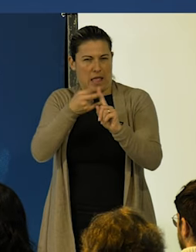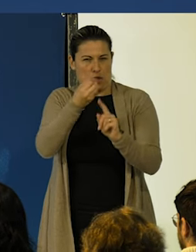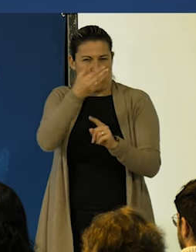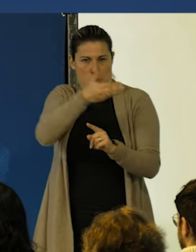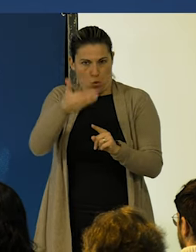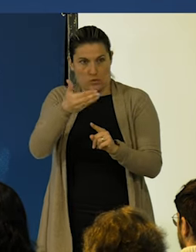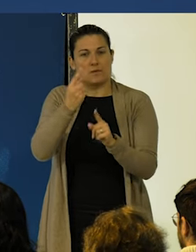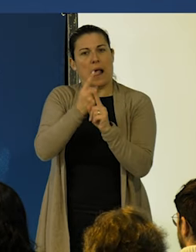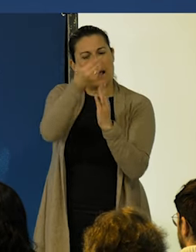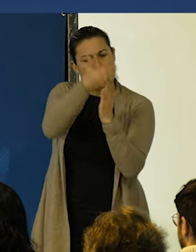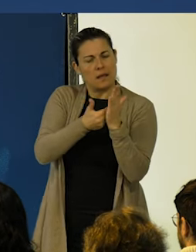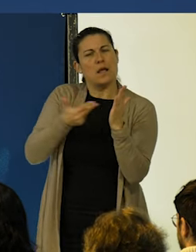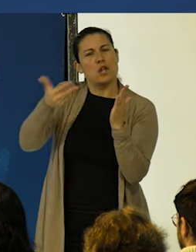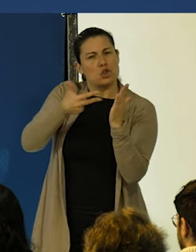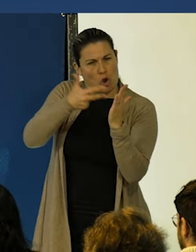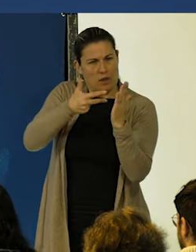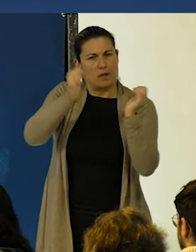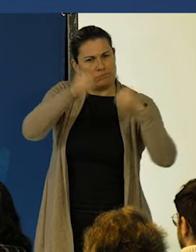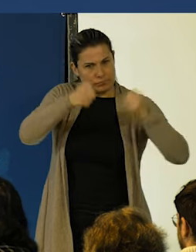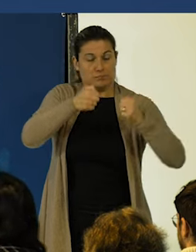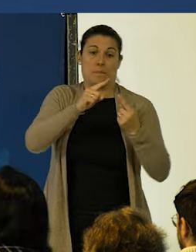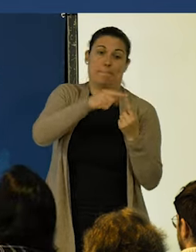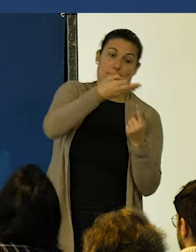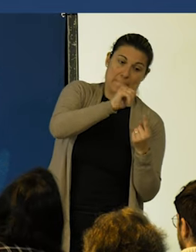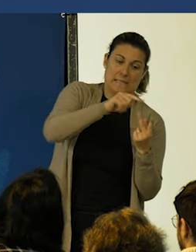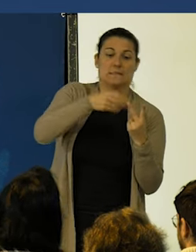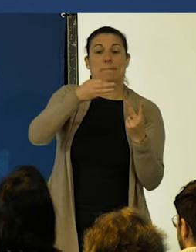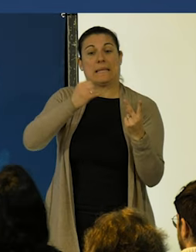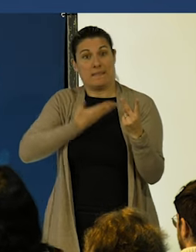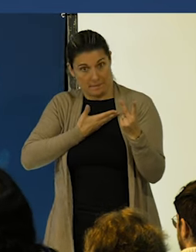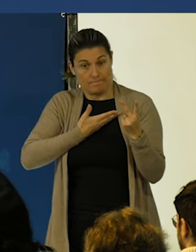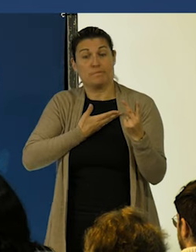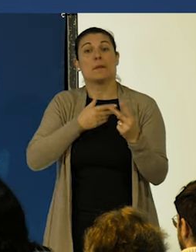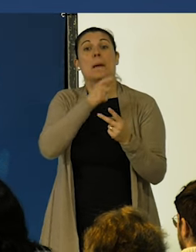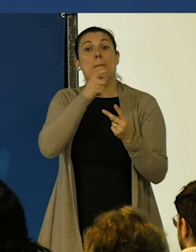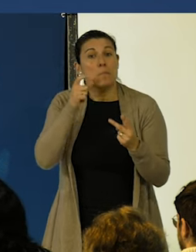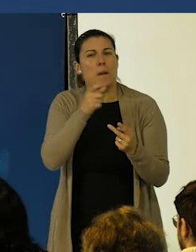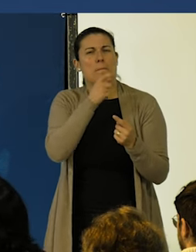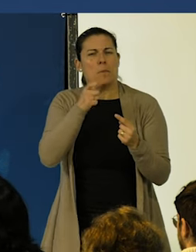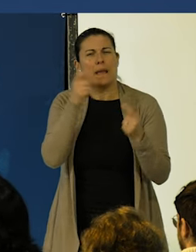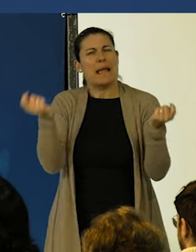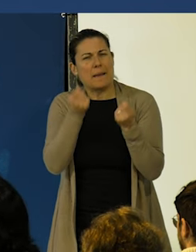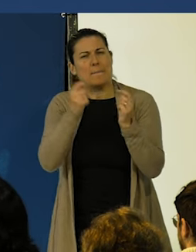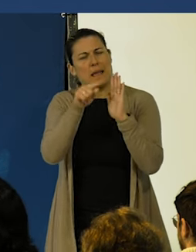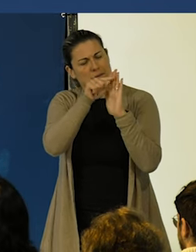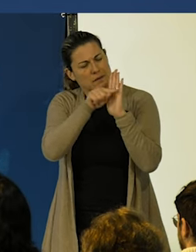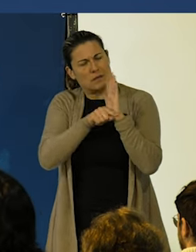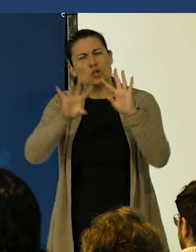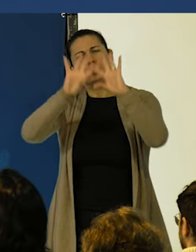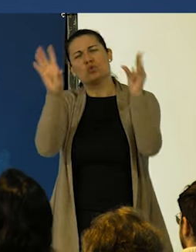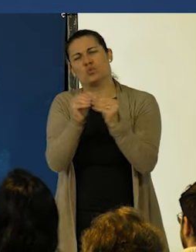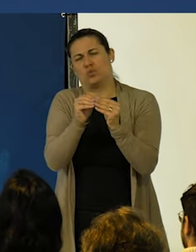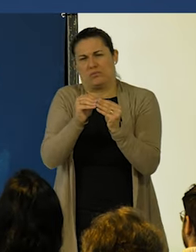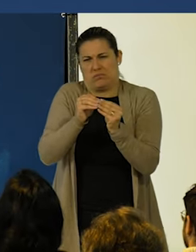de assinado o memorando da Troika entre PS e PSD. Todas as promessas de campanha eram falsas